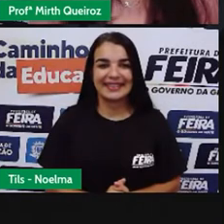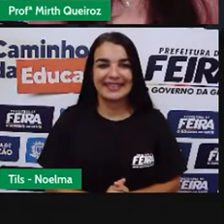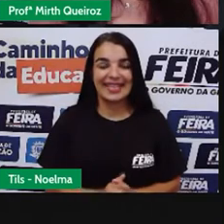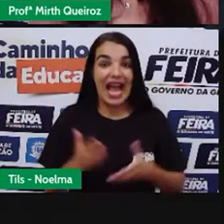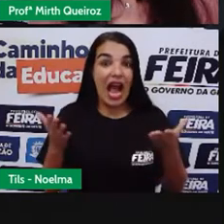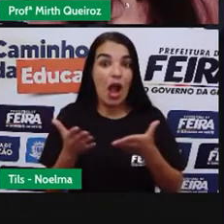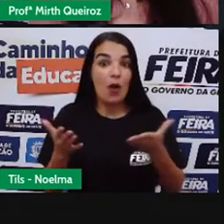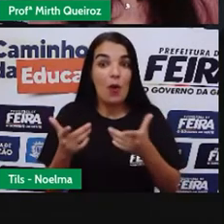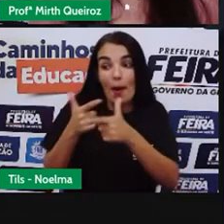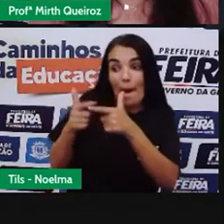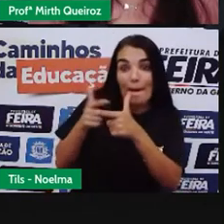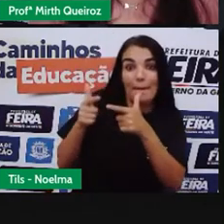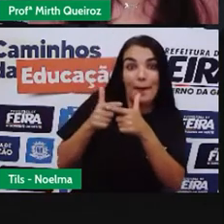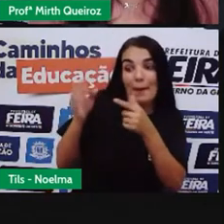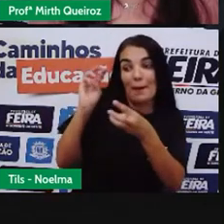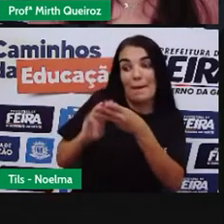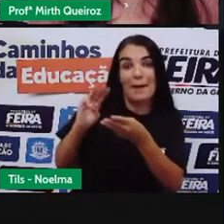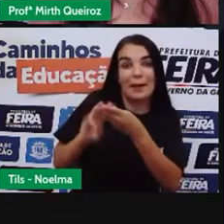Vamos começar?